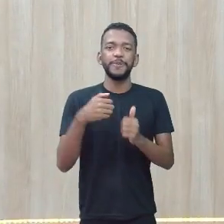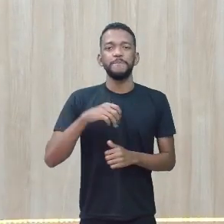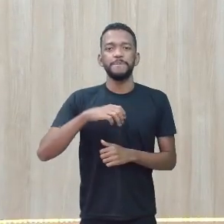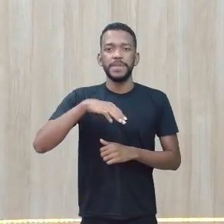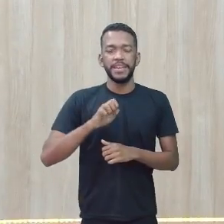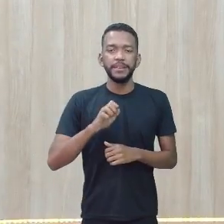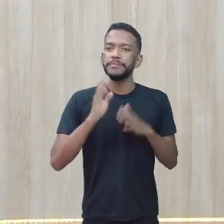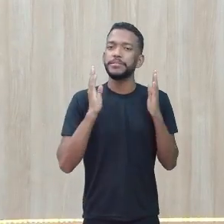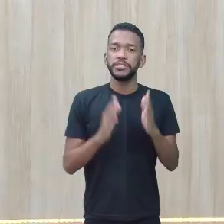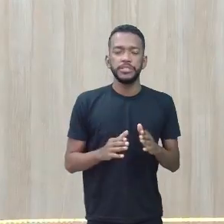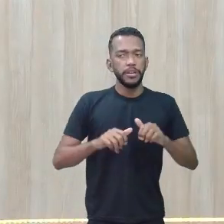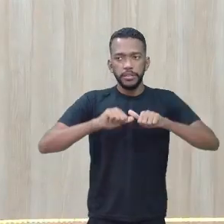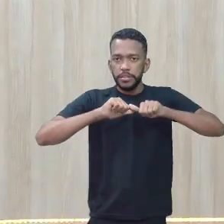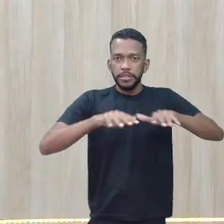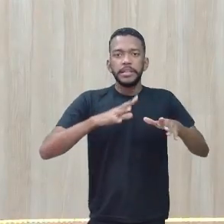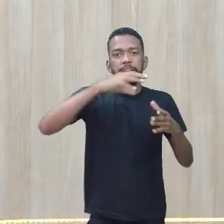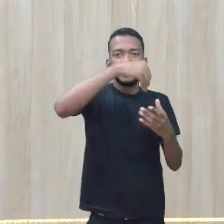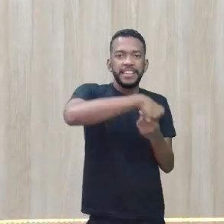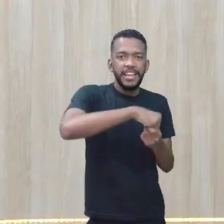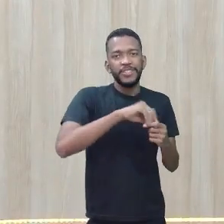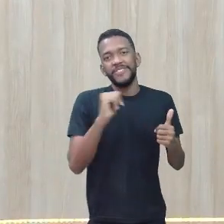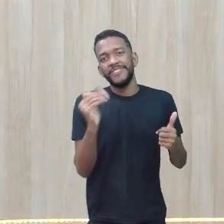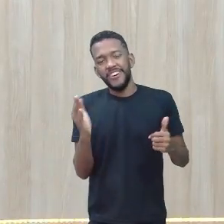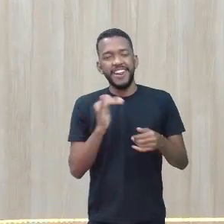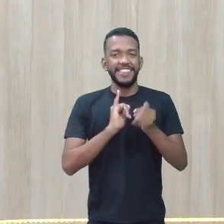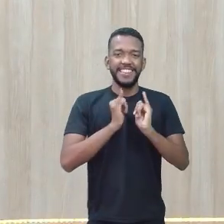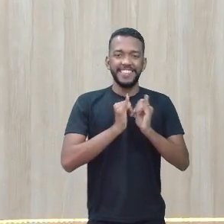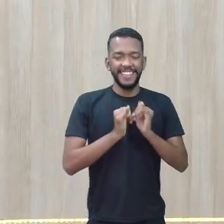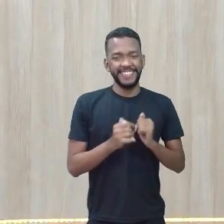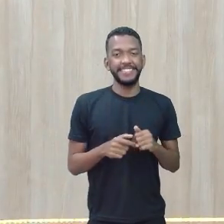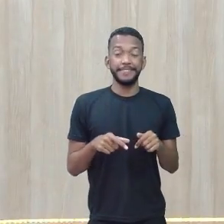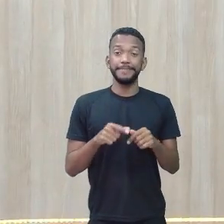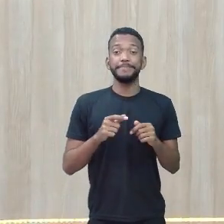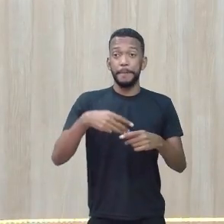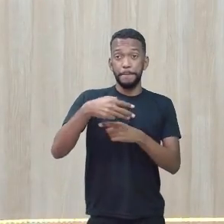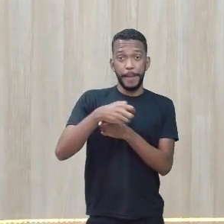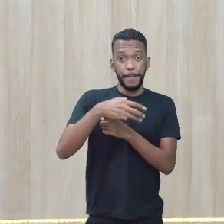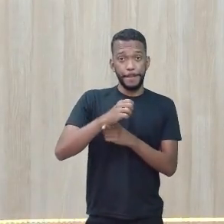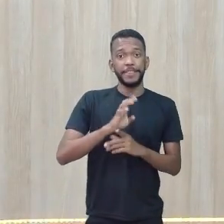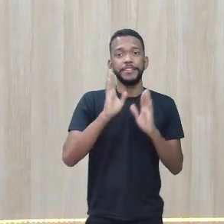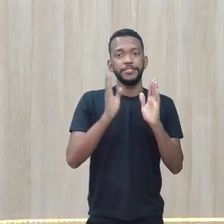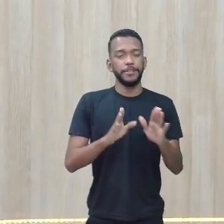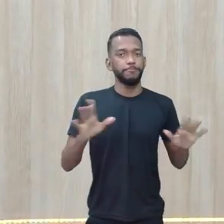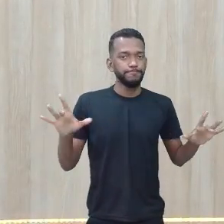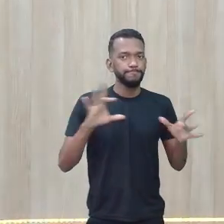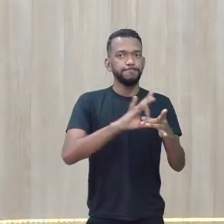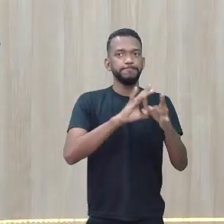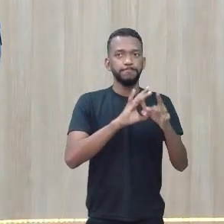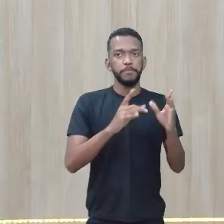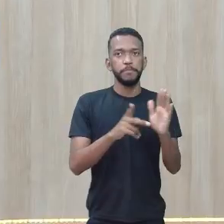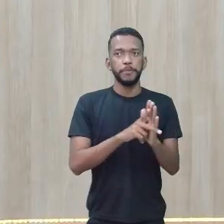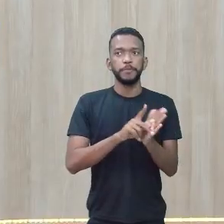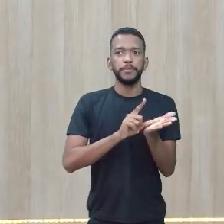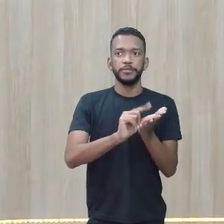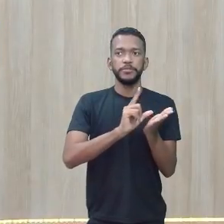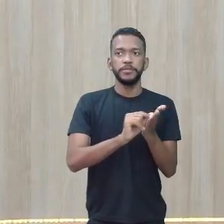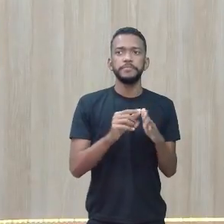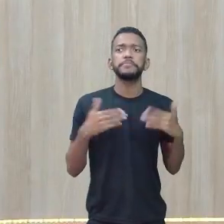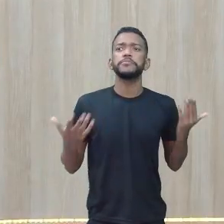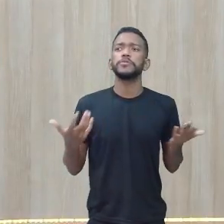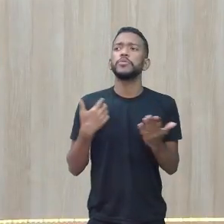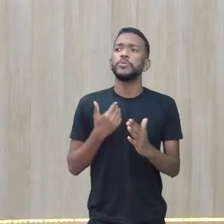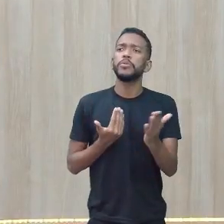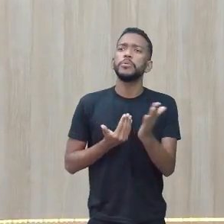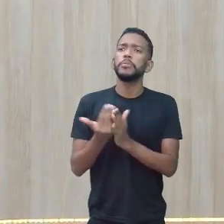bastante utilizado dentro e fora da internet. Os memes é que continuam mais presos ao mundo digital. Então eu começo me